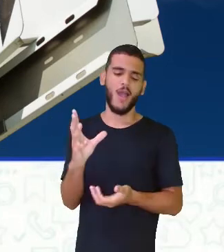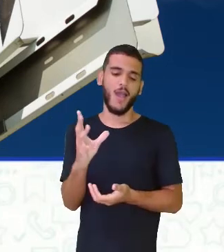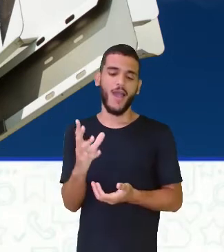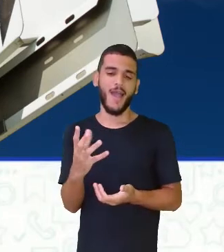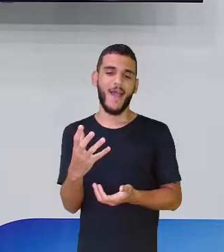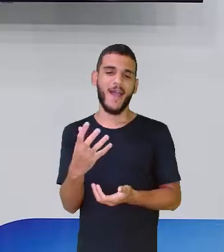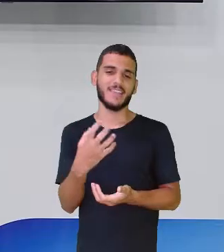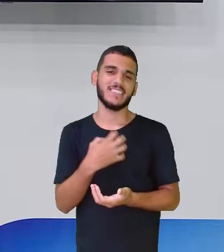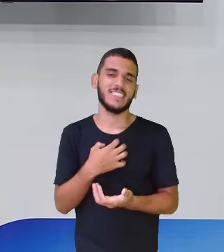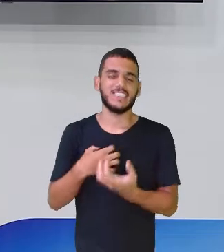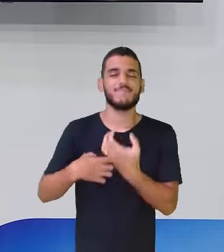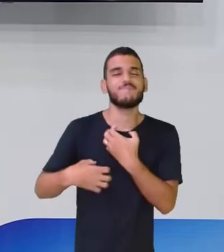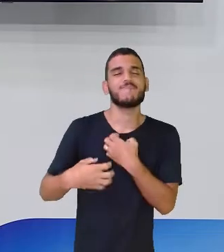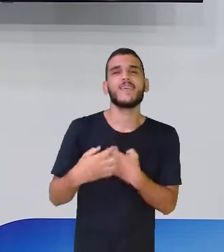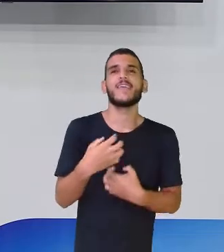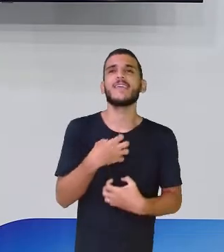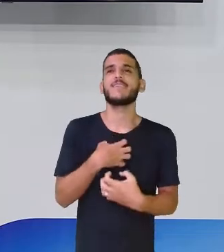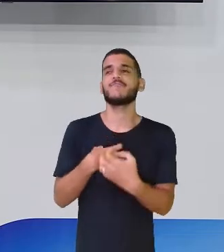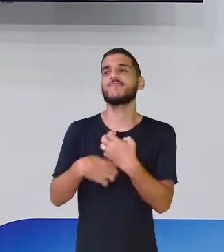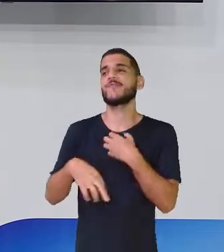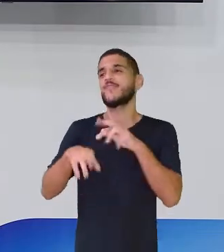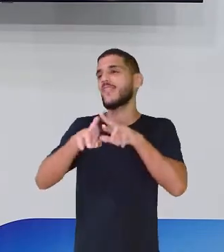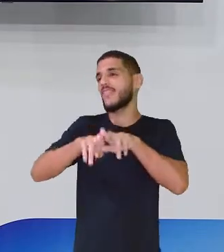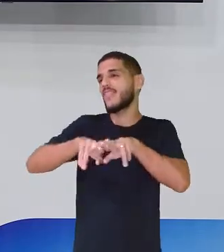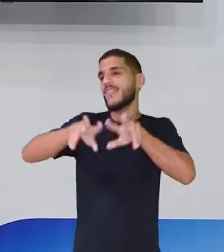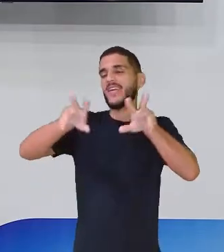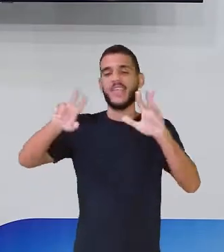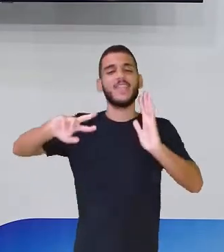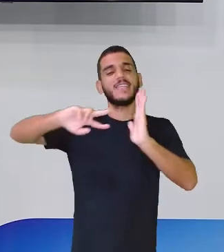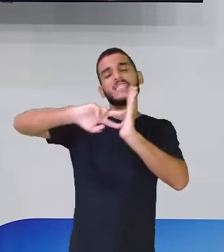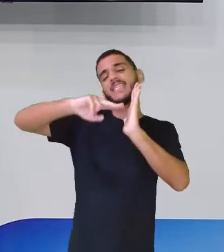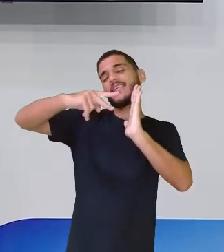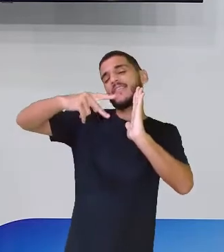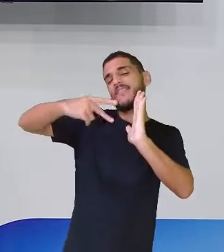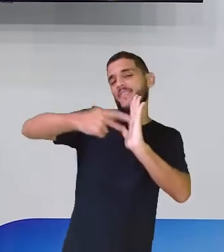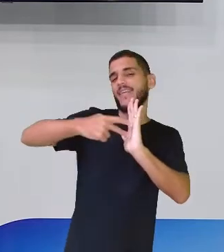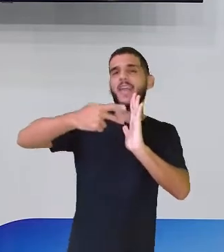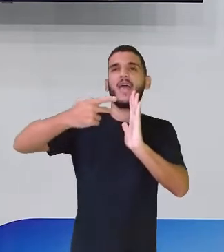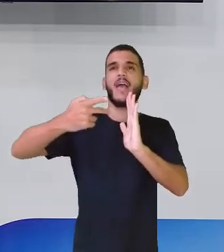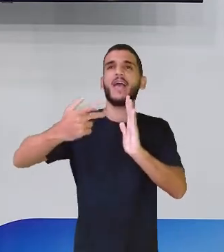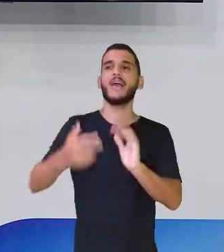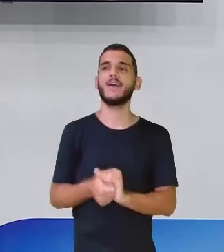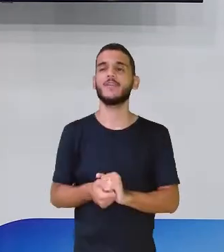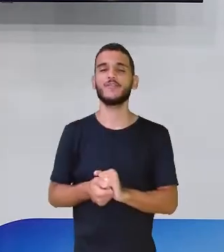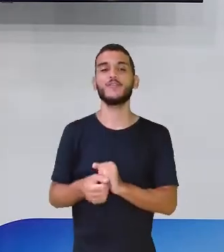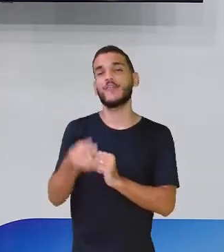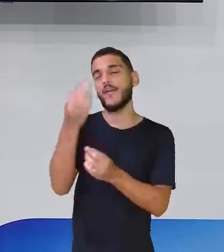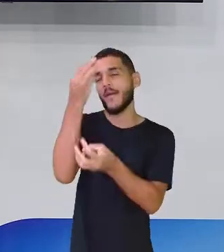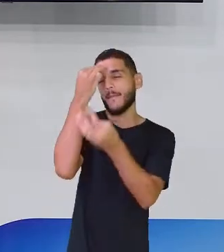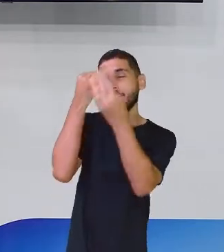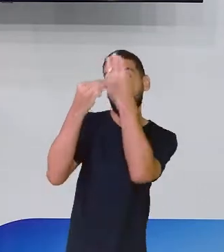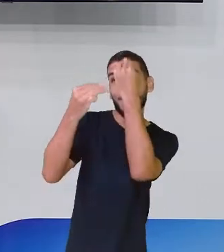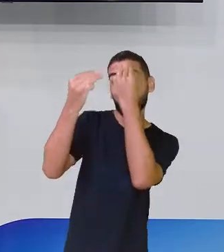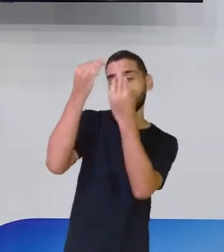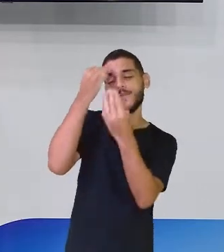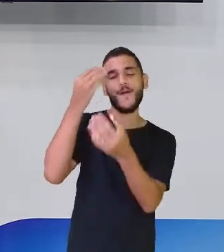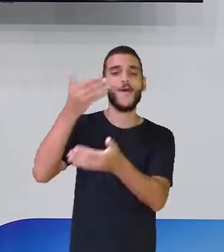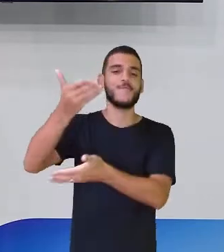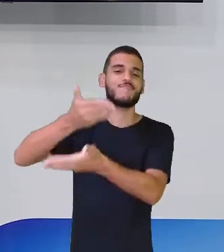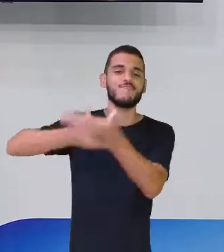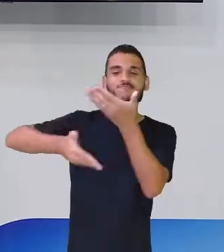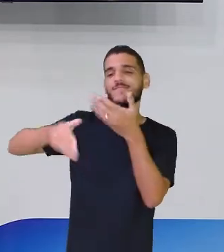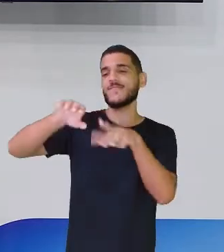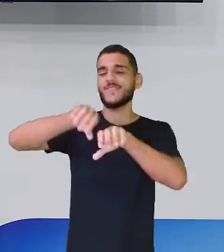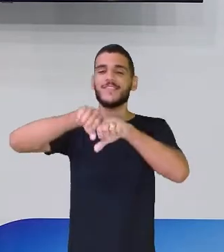diversos significados que os sons têm, né? E que vão ter para as nossas interações sociais. E